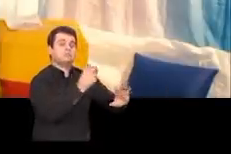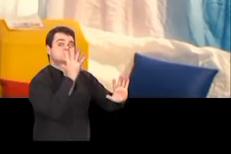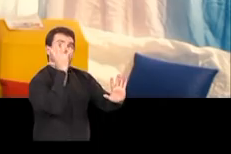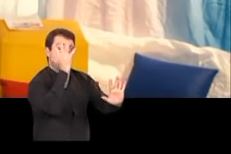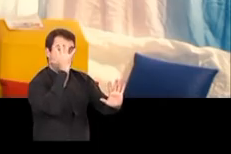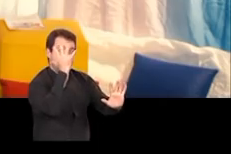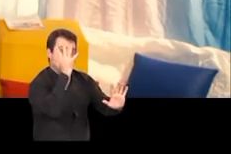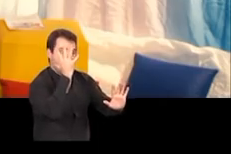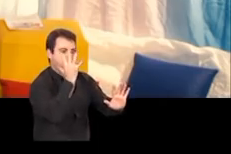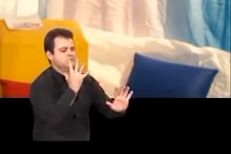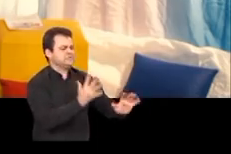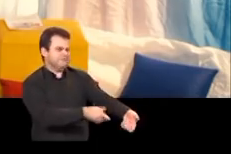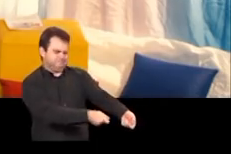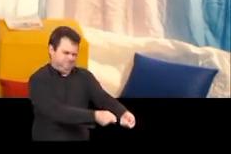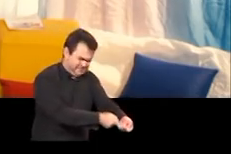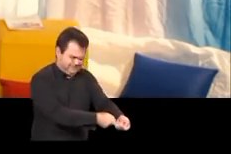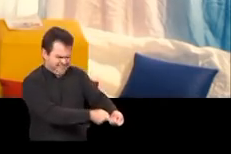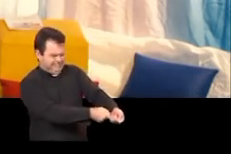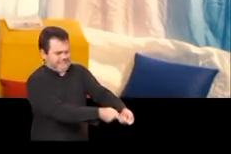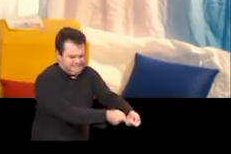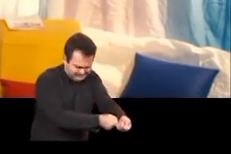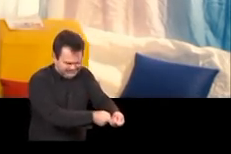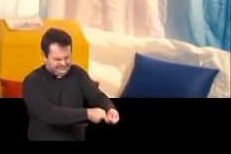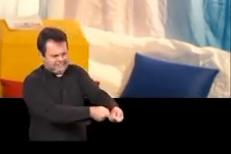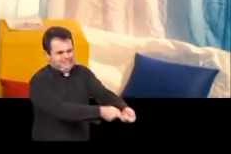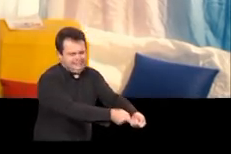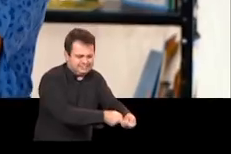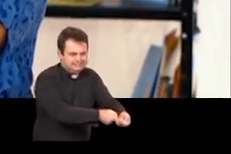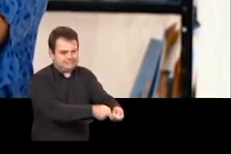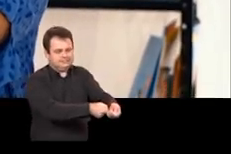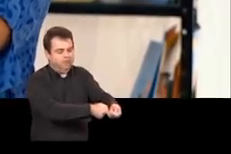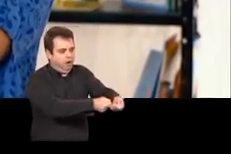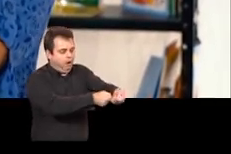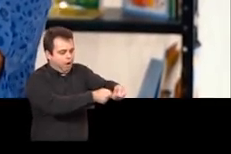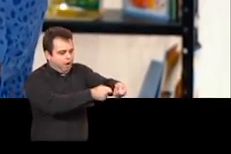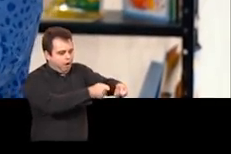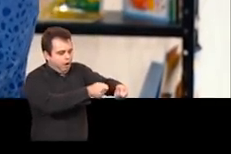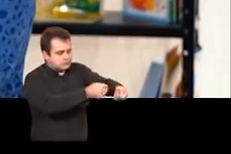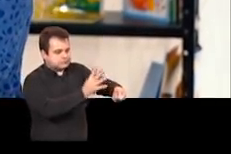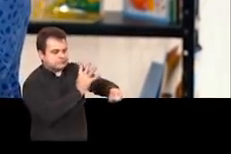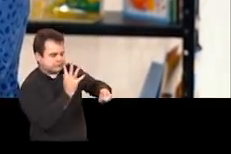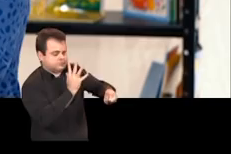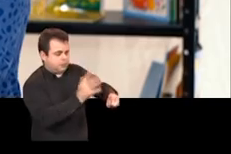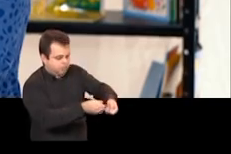A avó no vô. E o vô no rabanete. E pô...